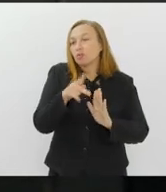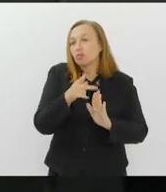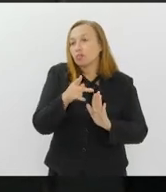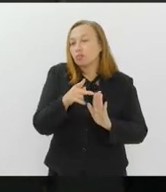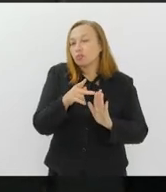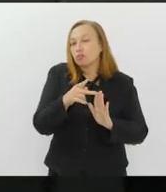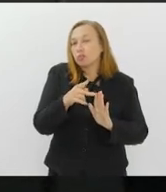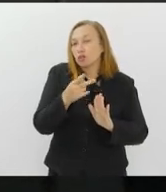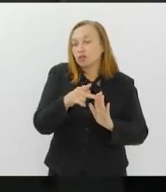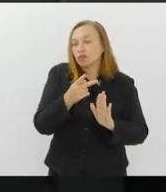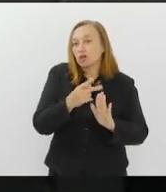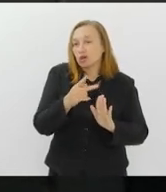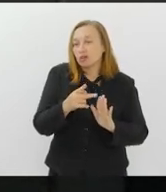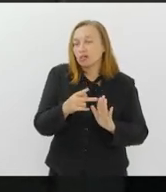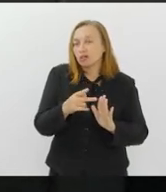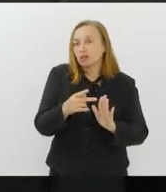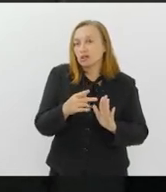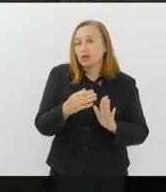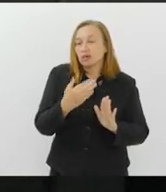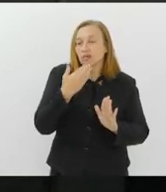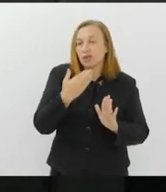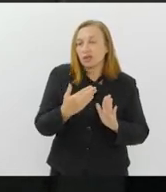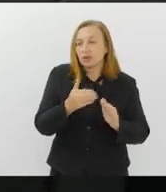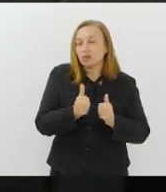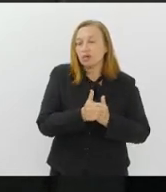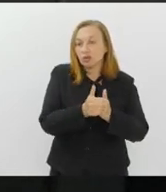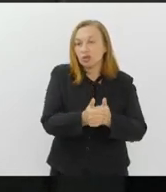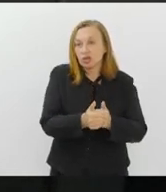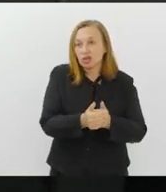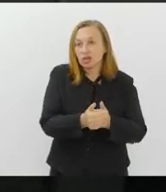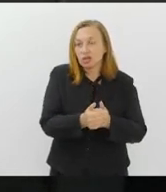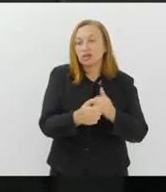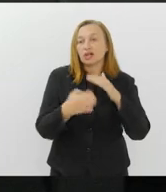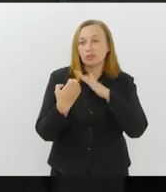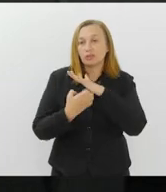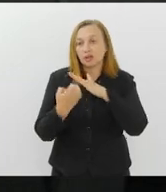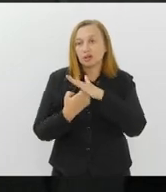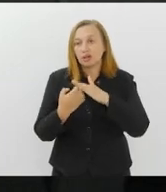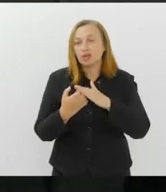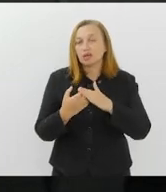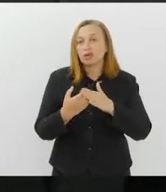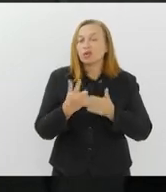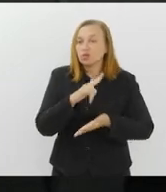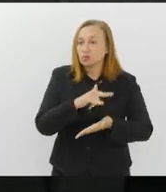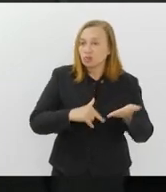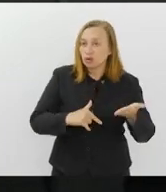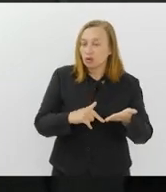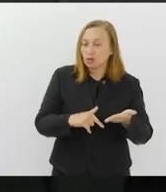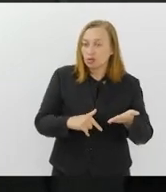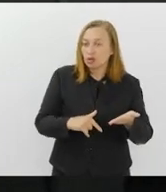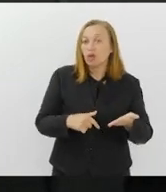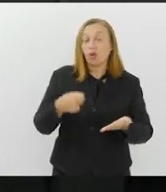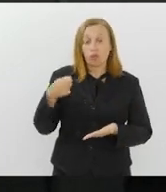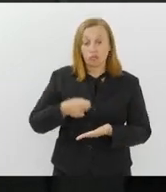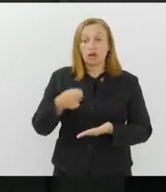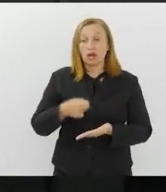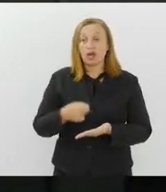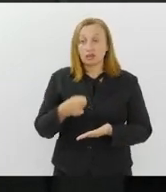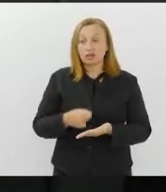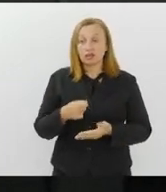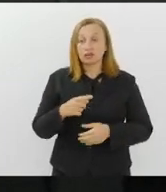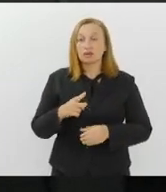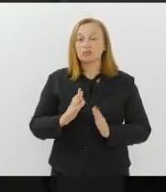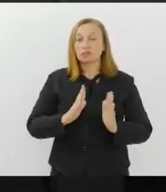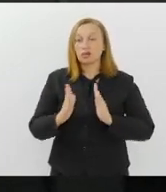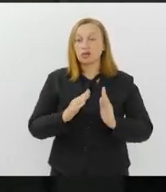emitido pelo próprio guia da agência, e, de posse desse documento, a operadora tem por obrigação, num prazo de